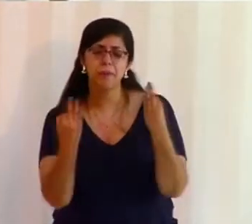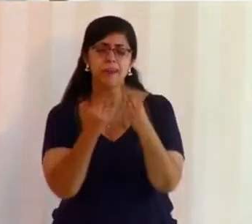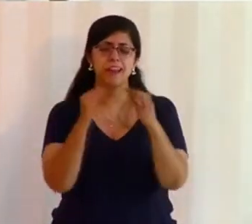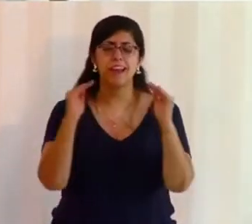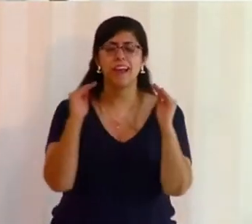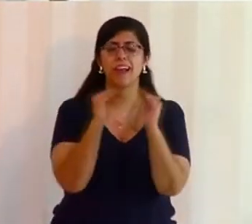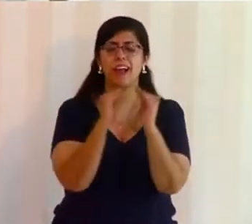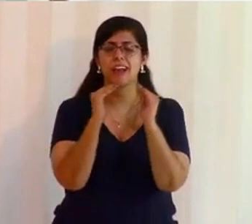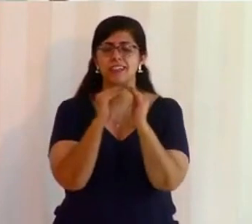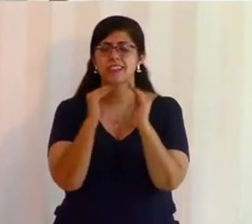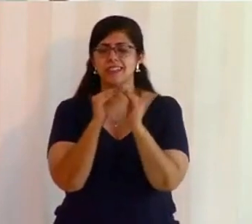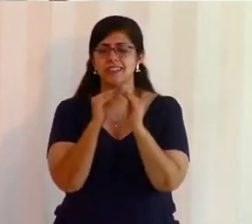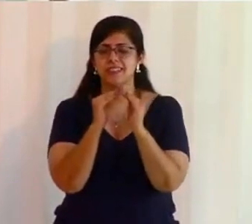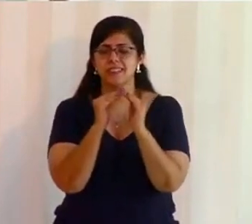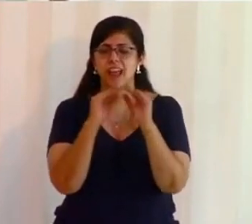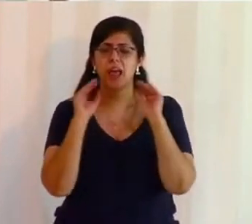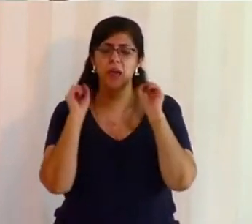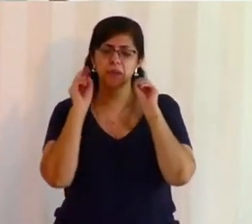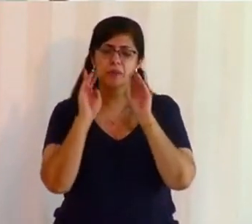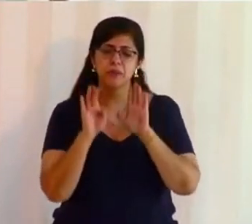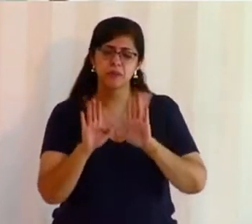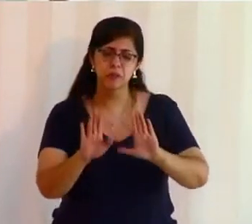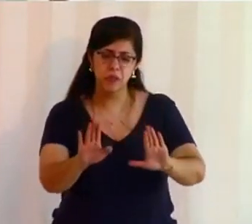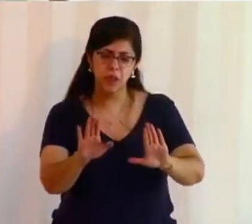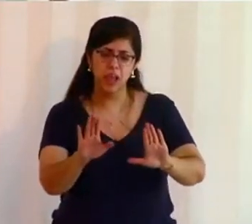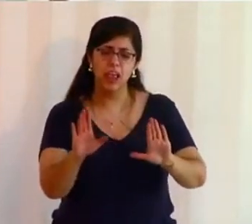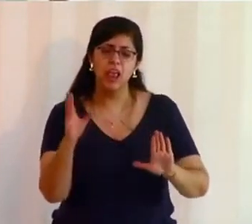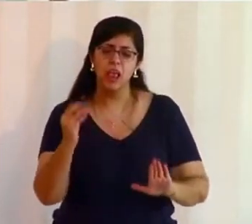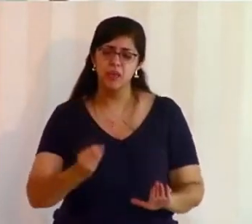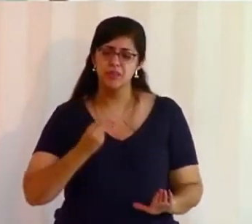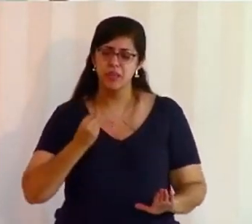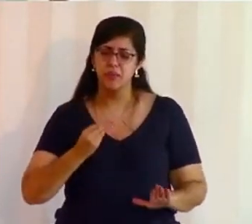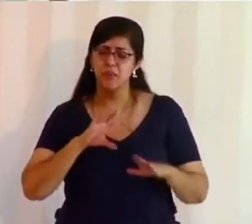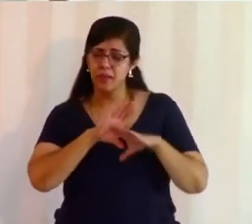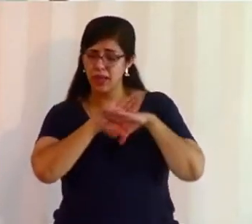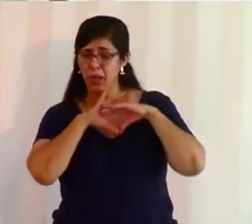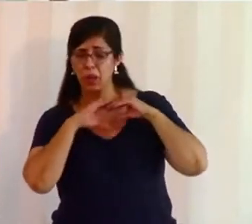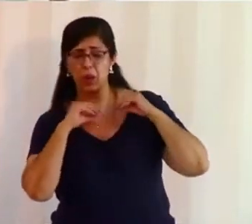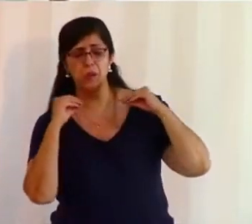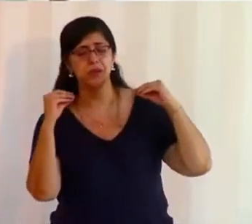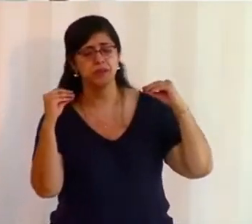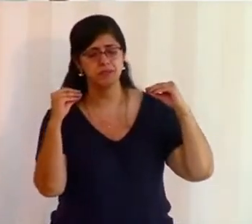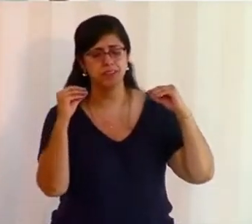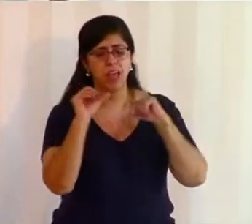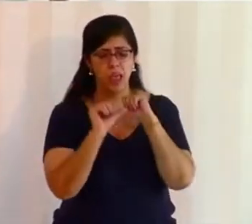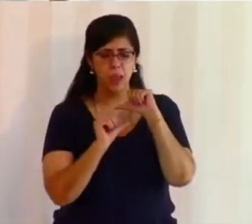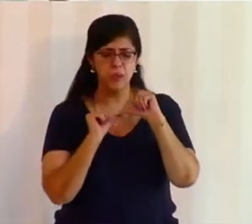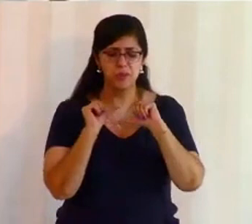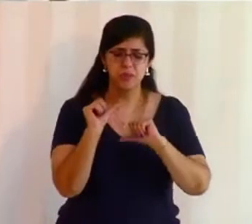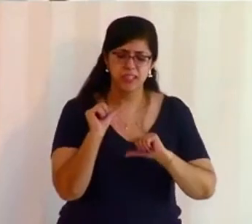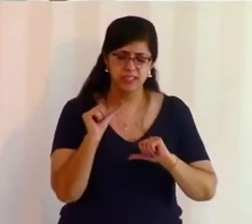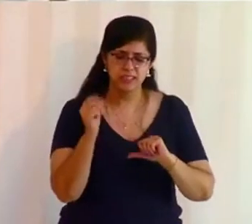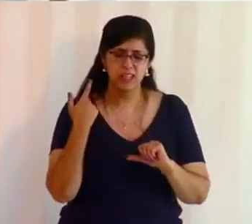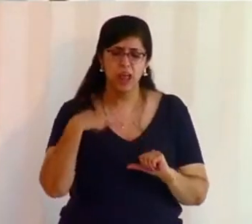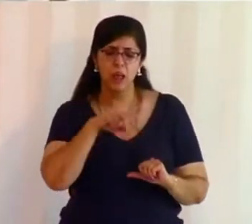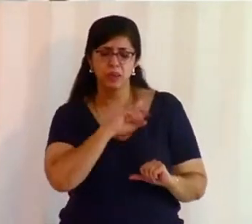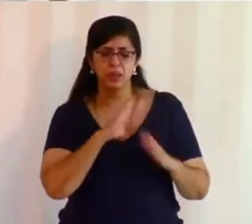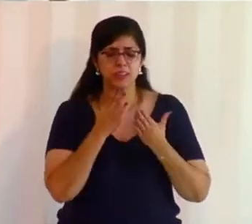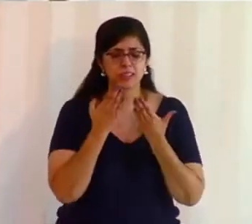Incomoda-nos ainda mais com a Tua palavra nas áreas em que precisamos de restauração, de retorno à Tua palavra e à